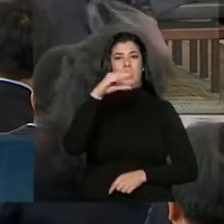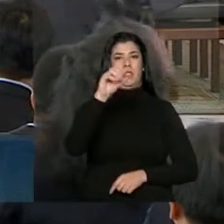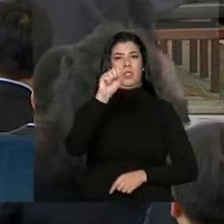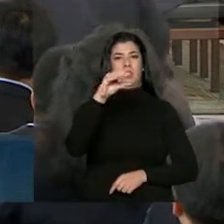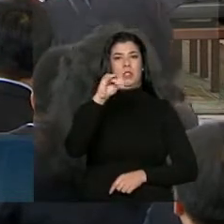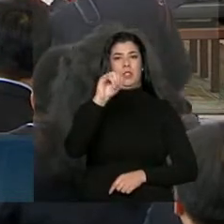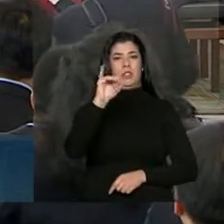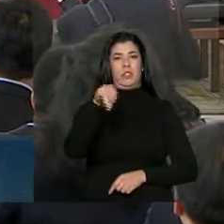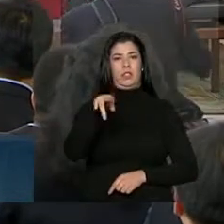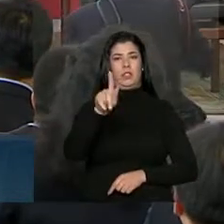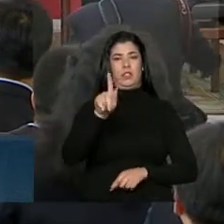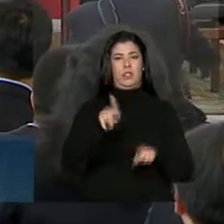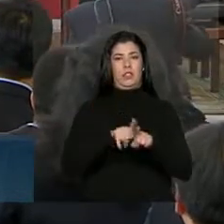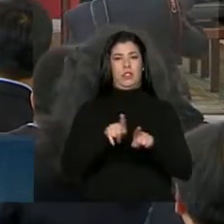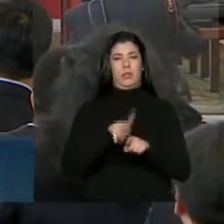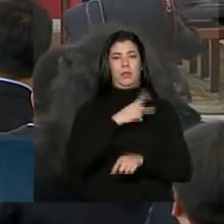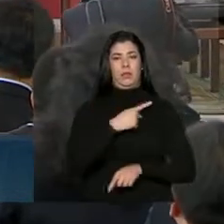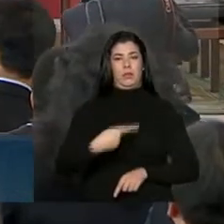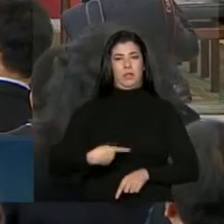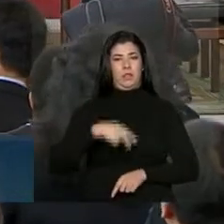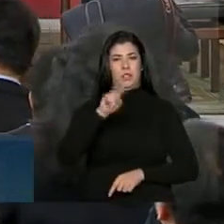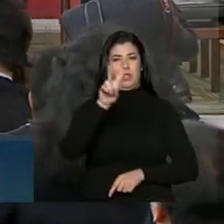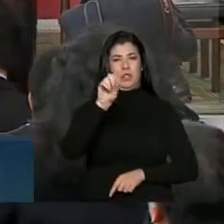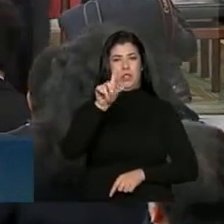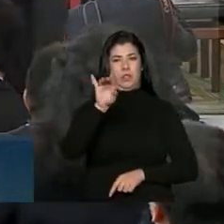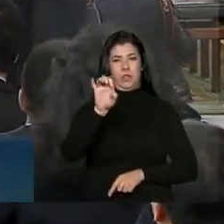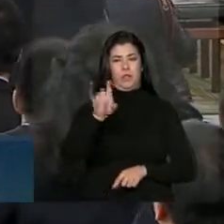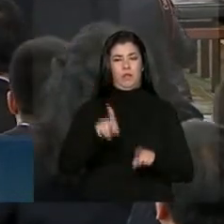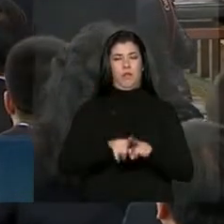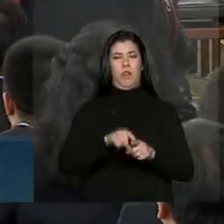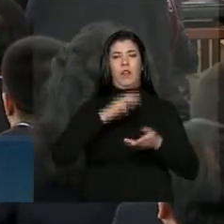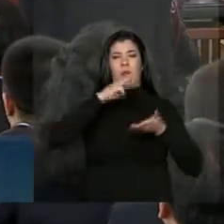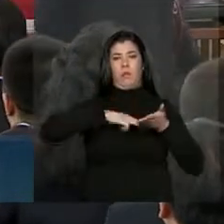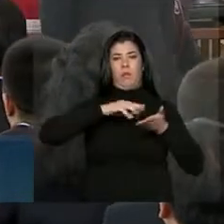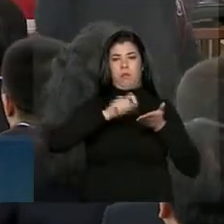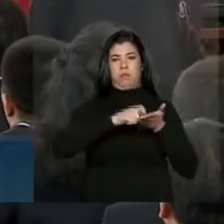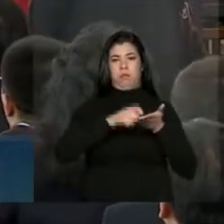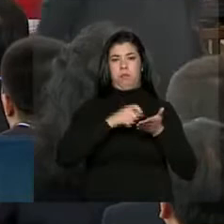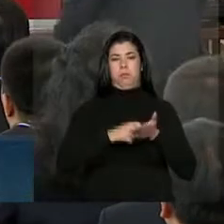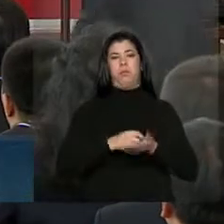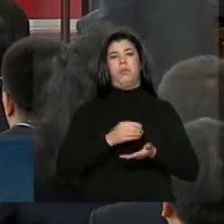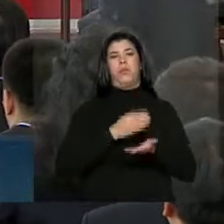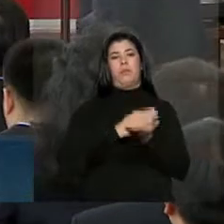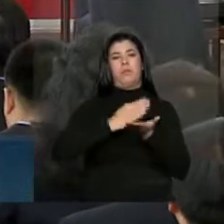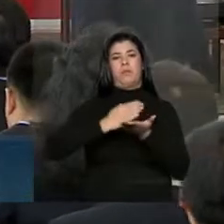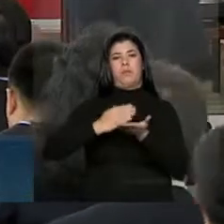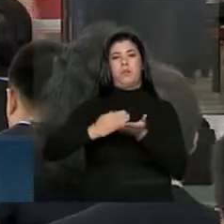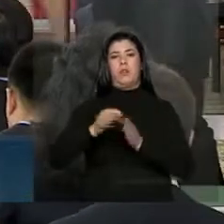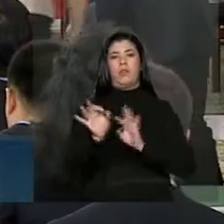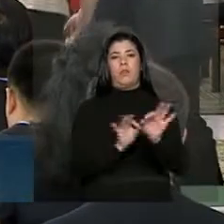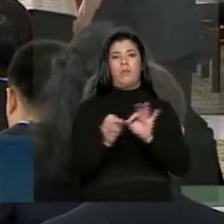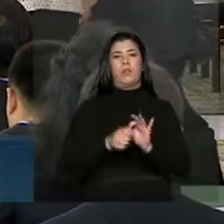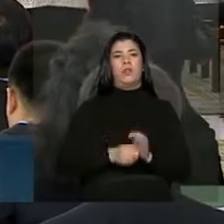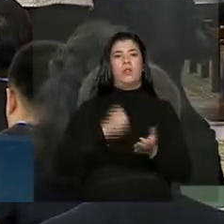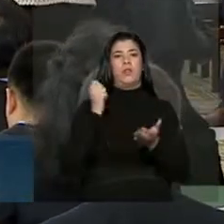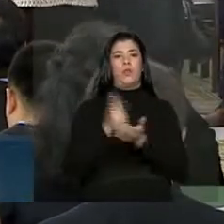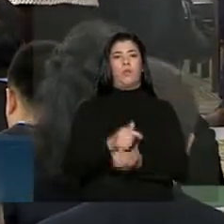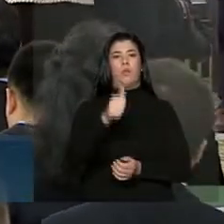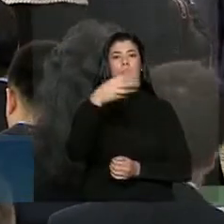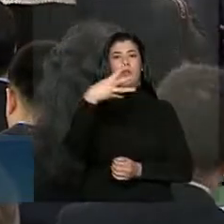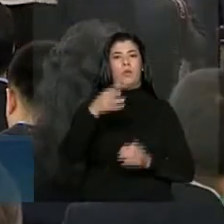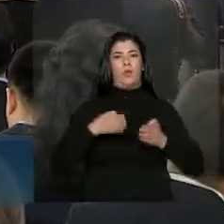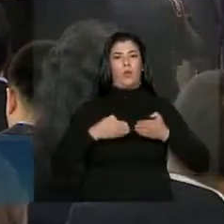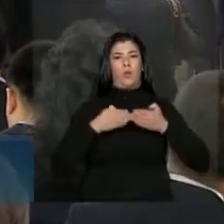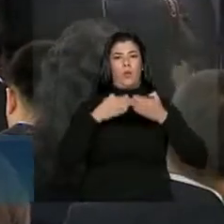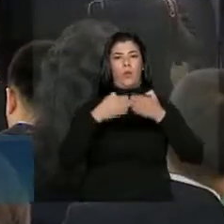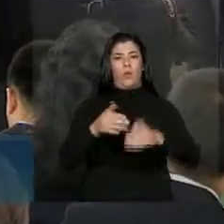Xiaolian. Presidente da Vale, Murilo Ferreira. Memorando de financiamento sobre projeto de compra de 14 navios de